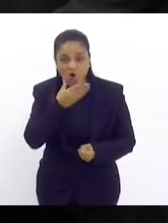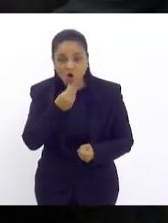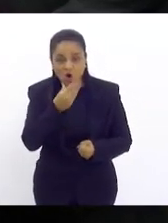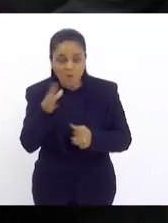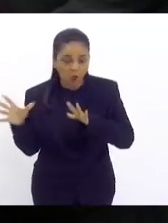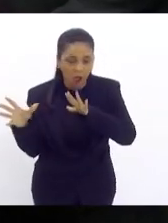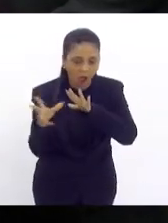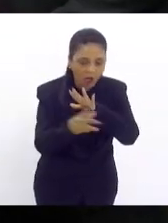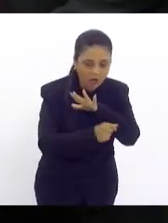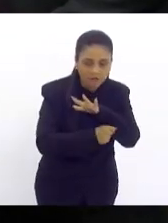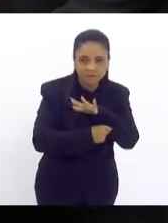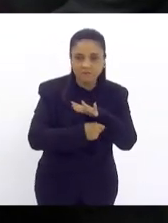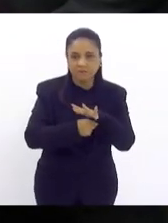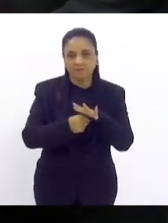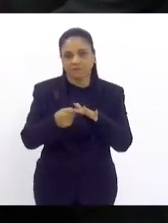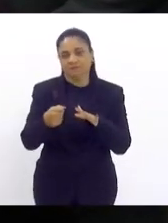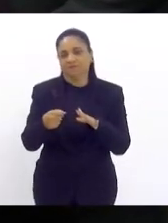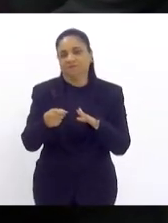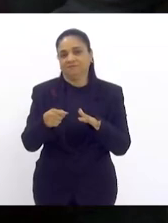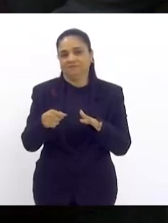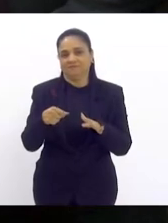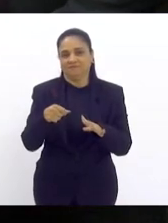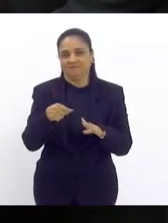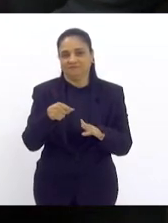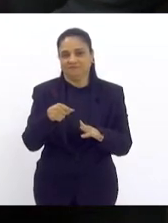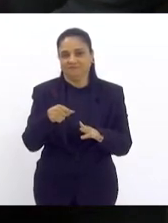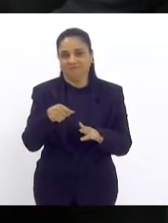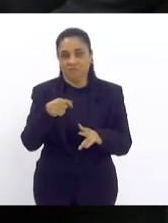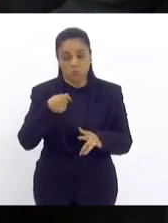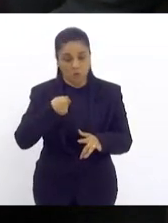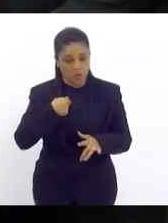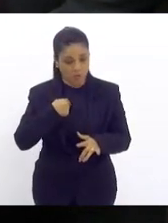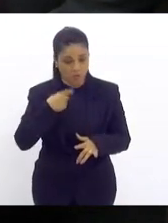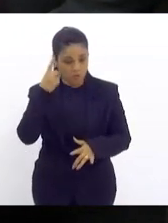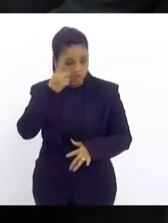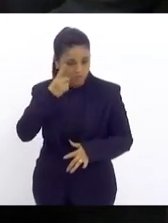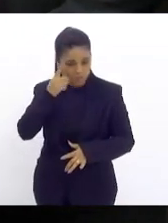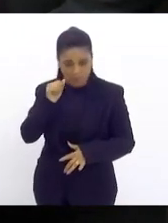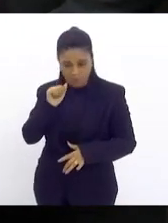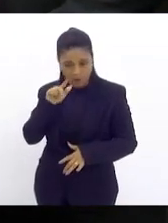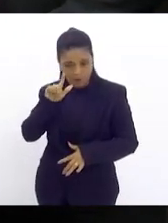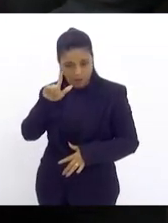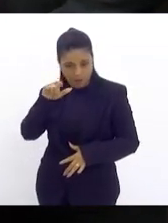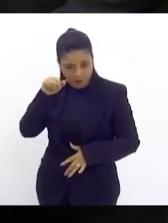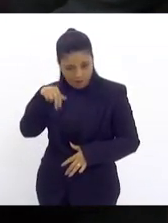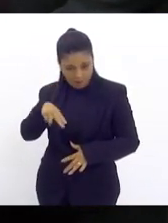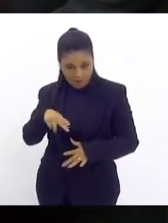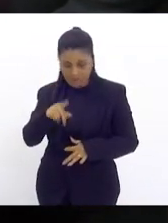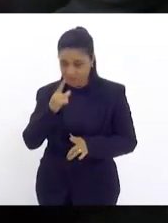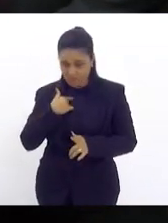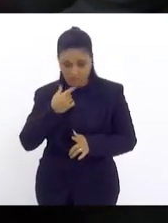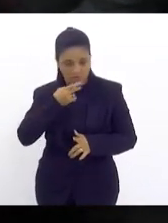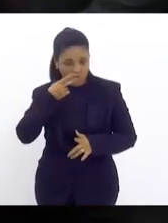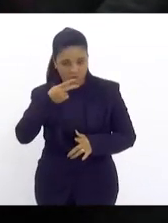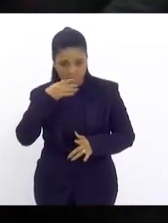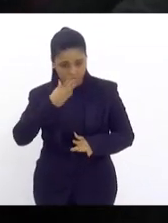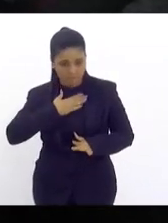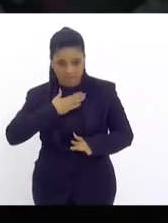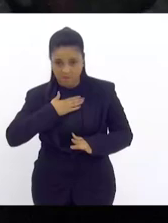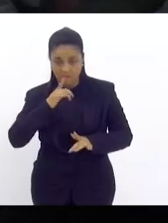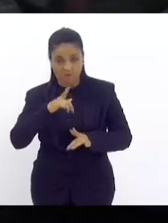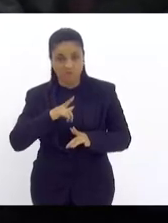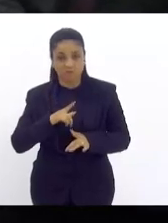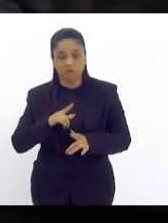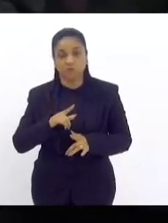desse país e que quem tá falando aqui não é o deputado Alan Lopes não porque se você der um Google como dizia o nosso